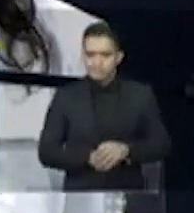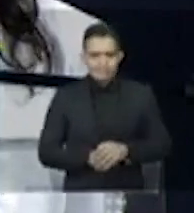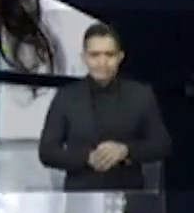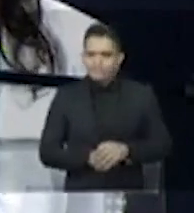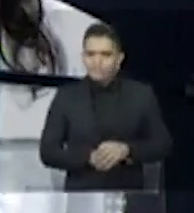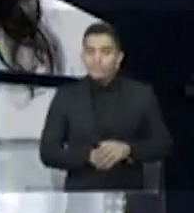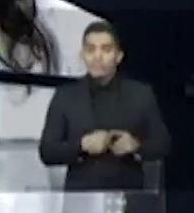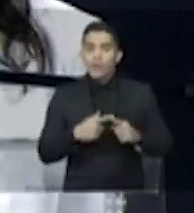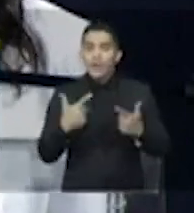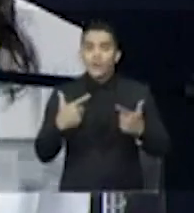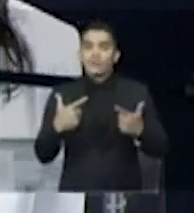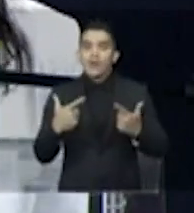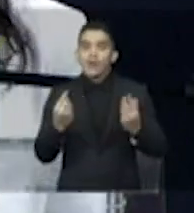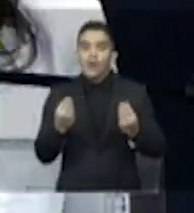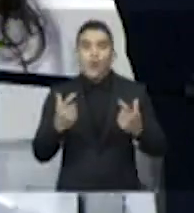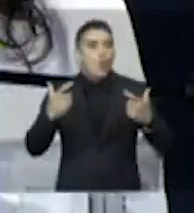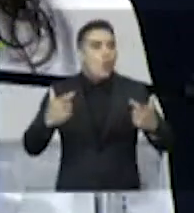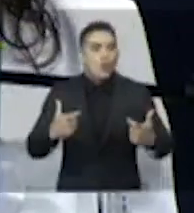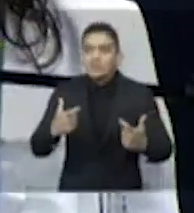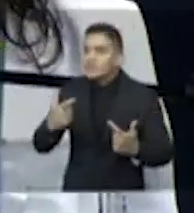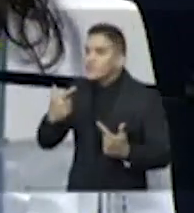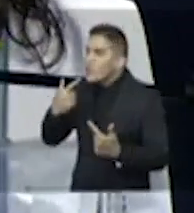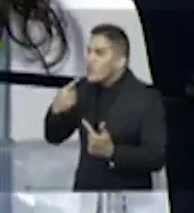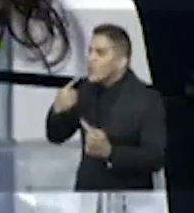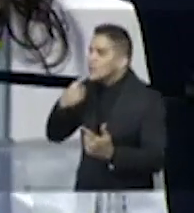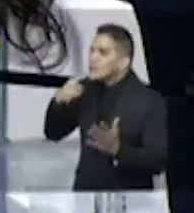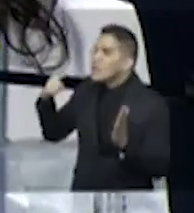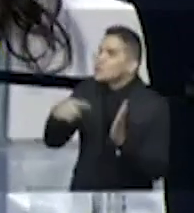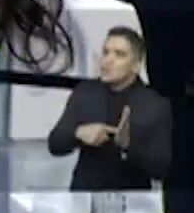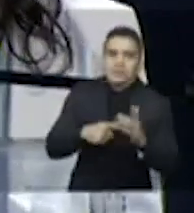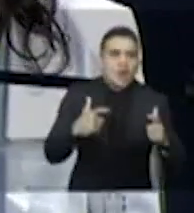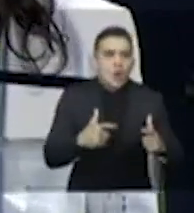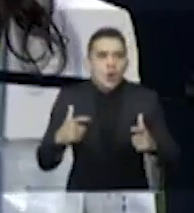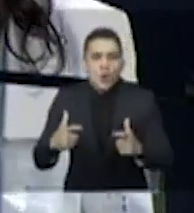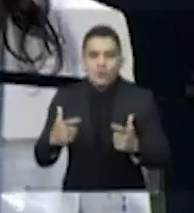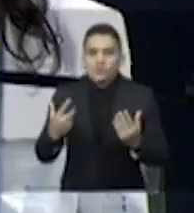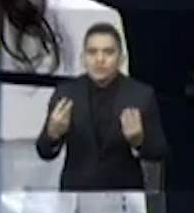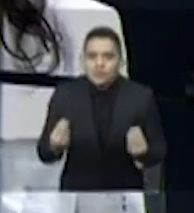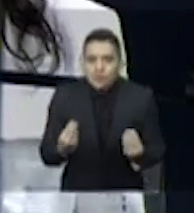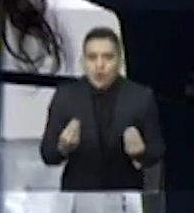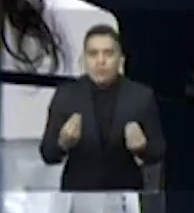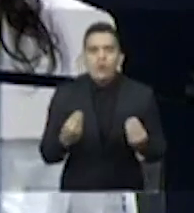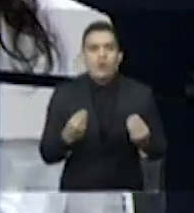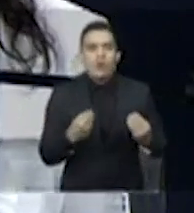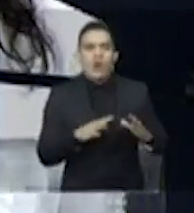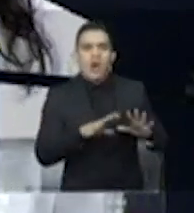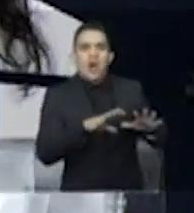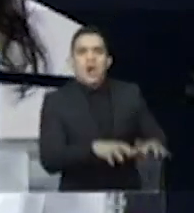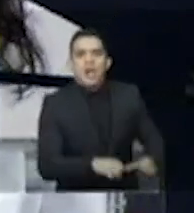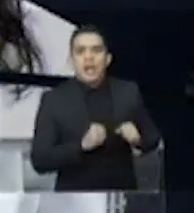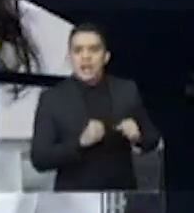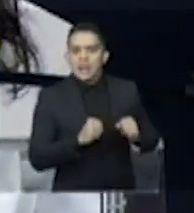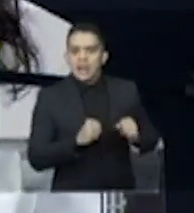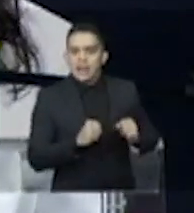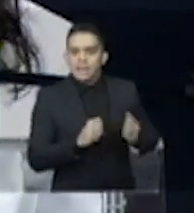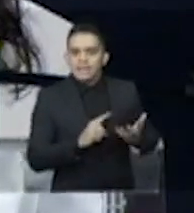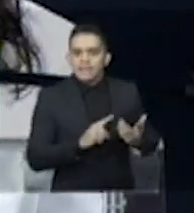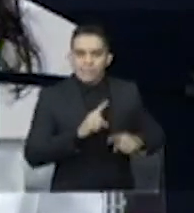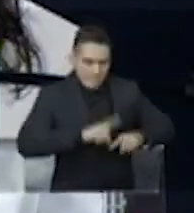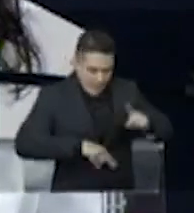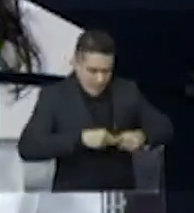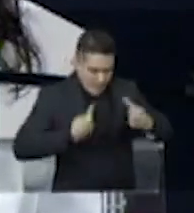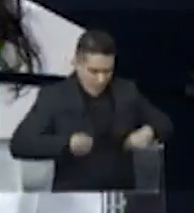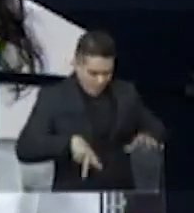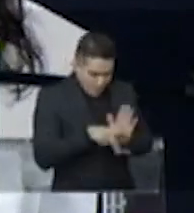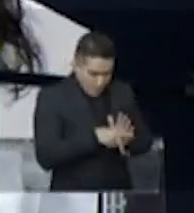de denúncias estruturado, não temos dados sobre o número de abordagens, sobre quantos pertences são retirados e nem sobre quantos contralacres foram dados a